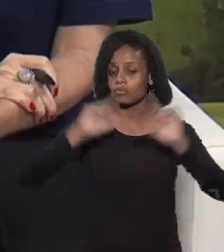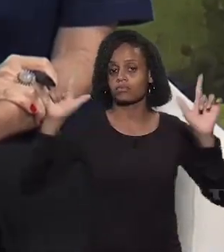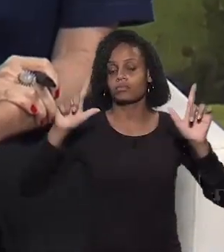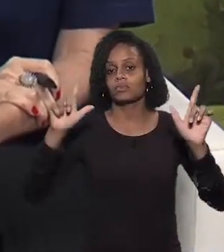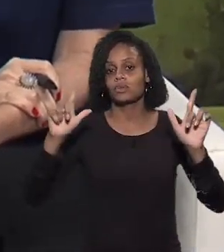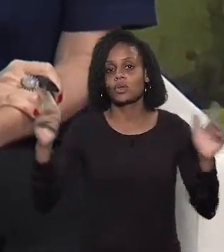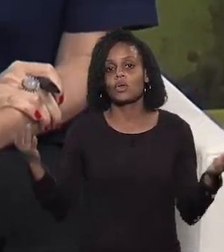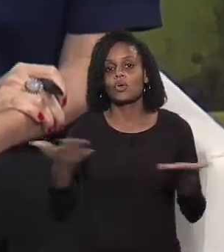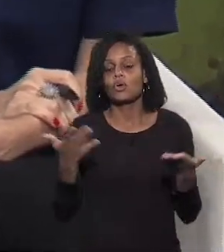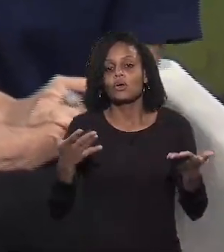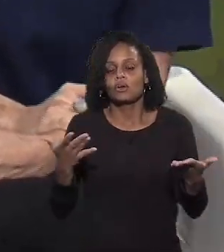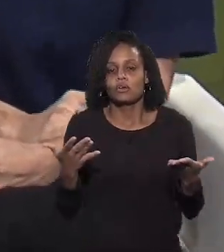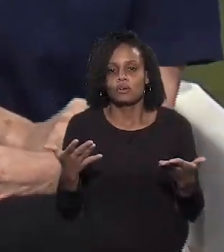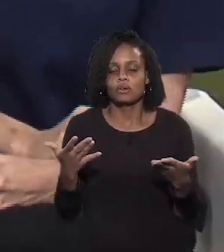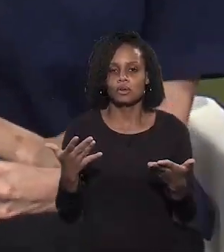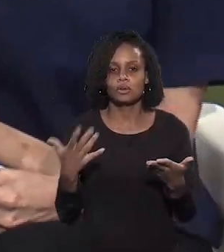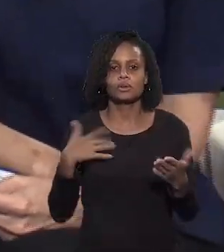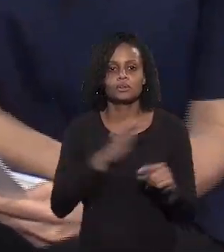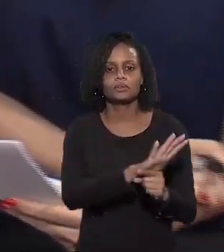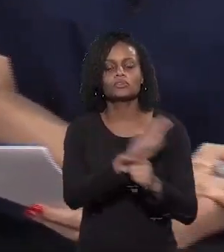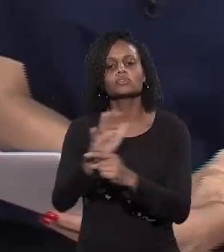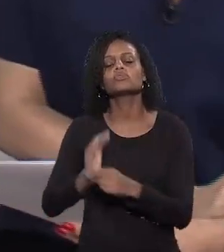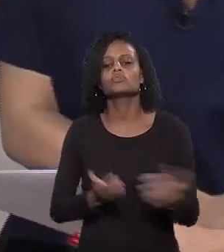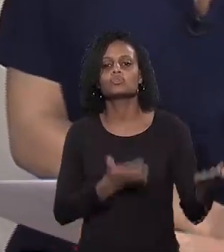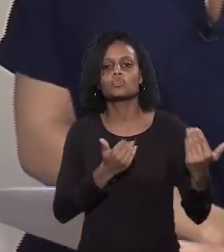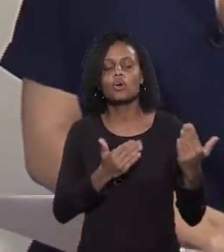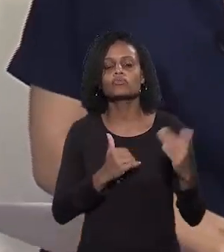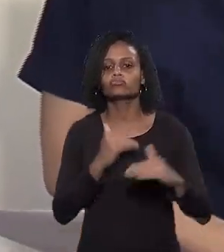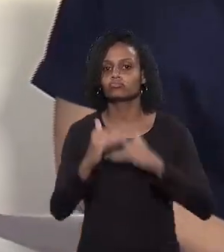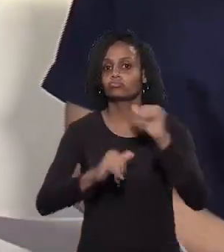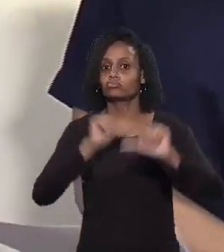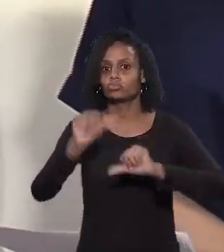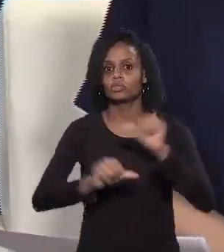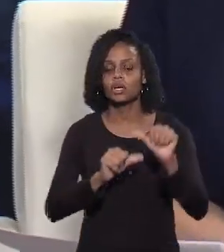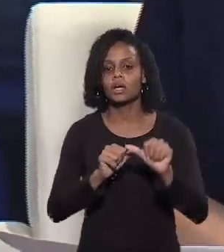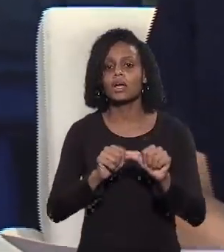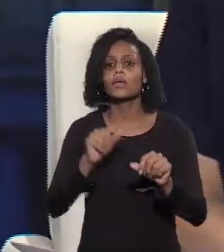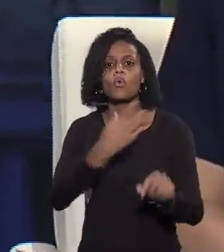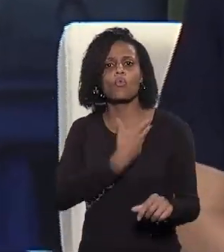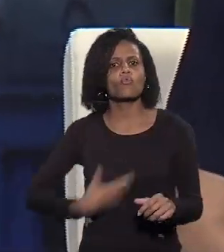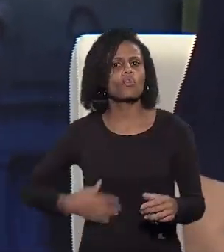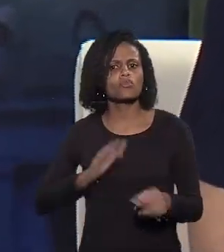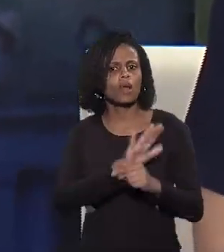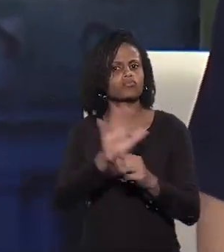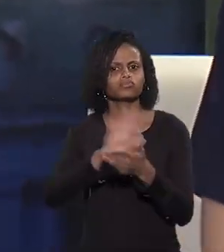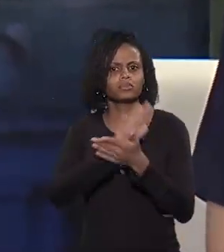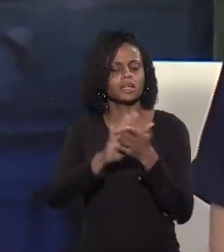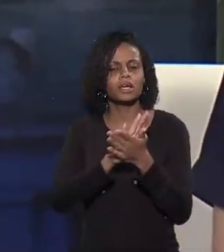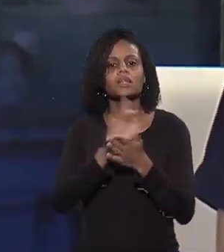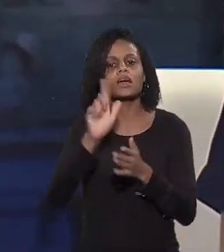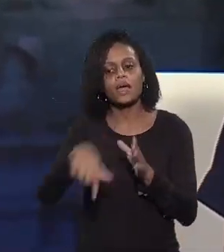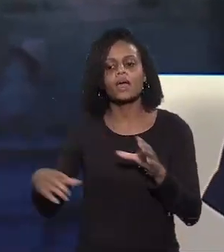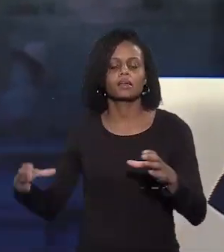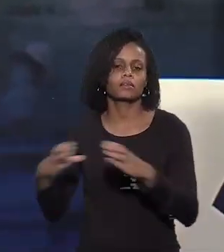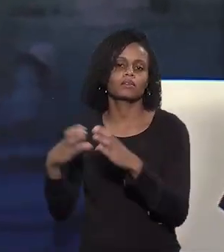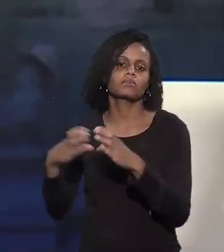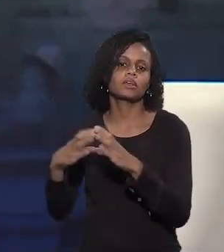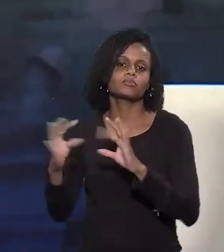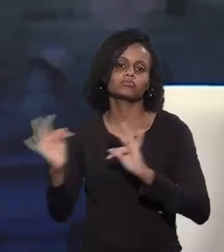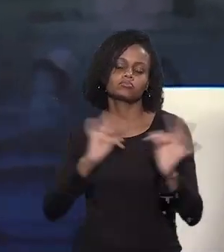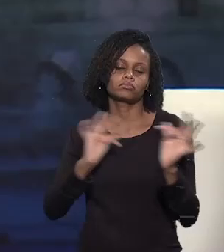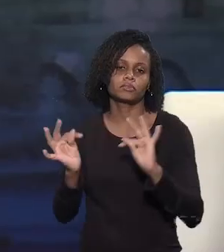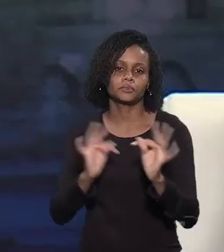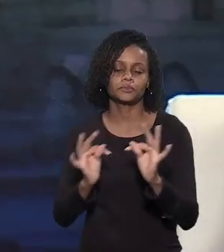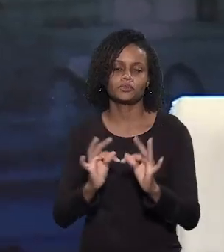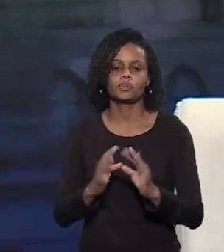hoje vem trazendo a real recuperação desses jovens sem muito ou com muito pouco apoio governamental são essas históricas